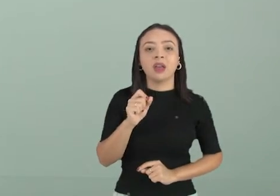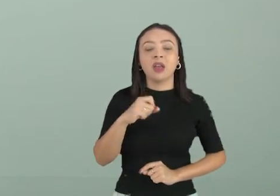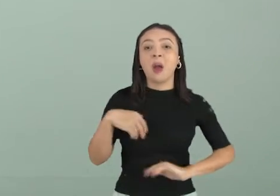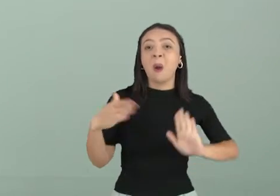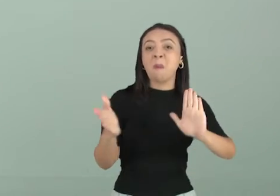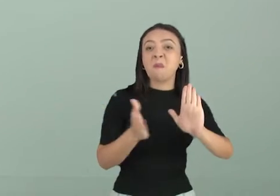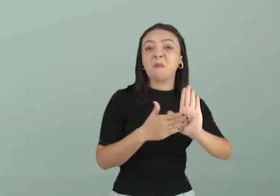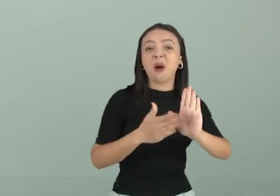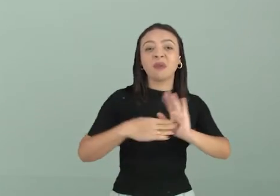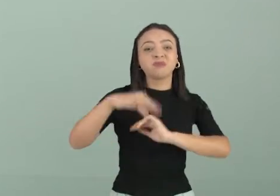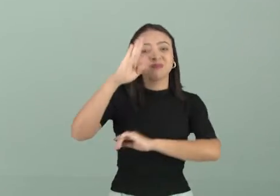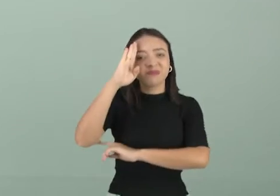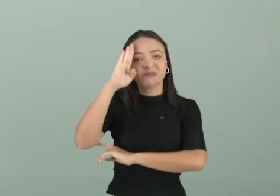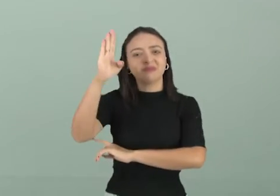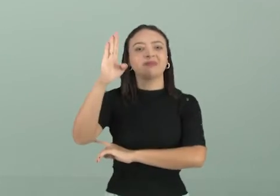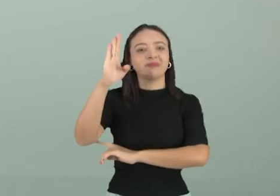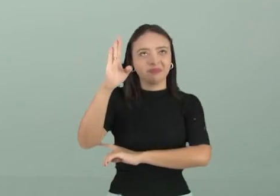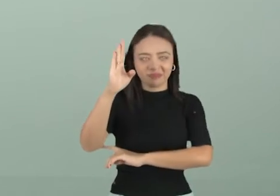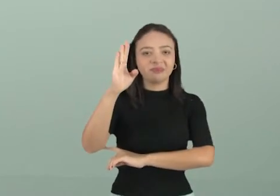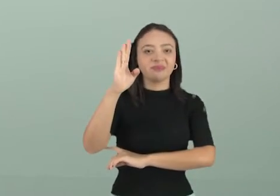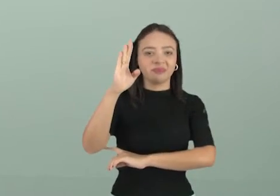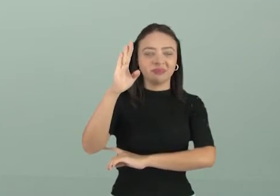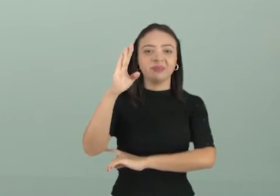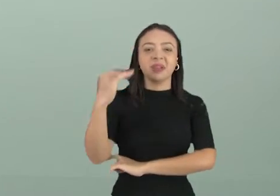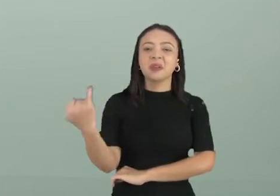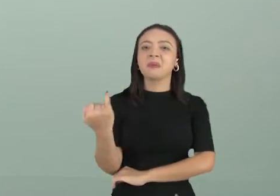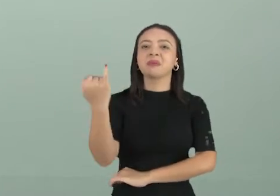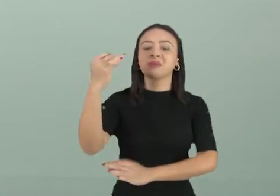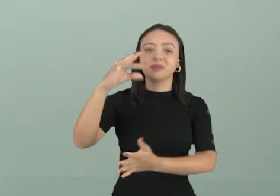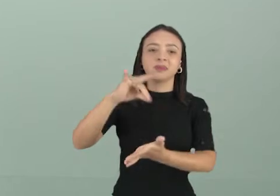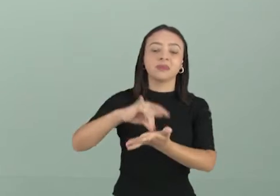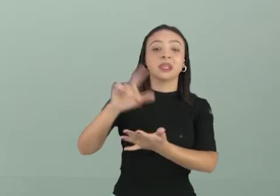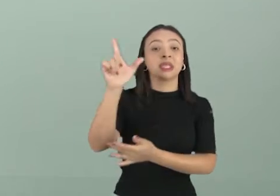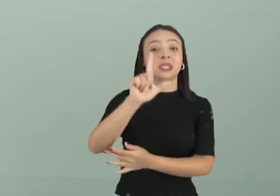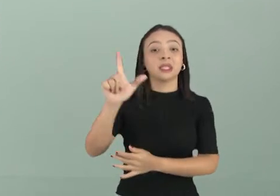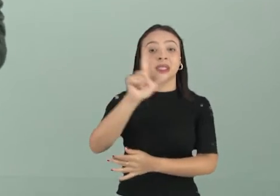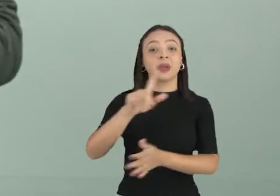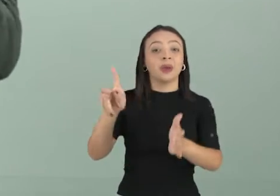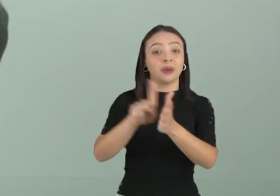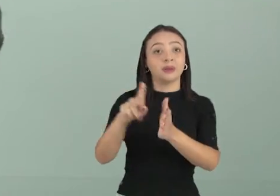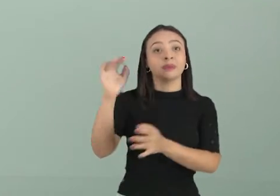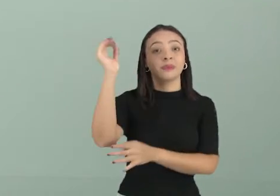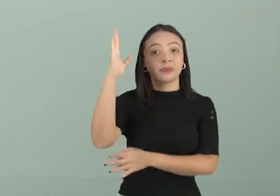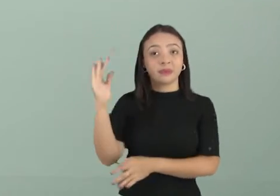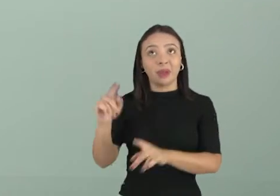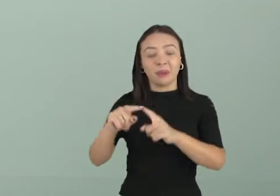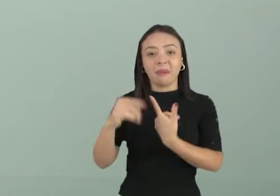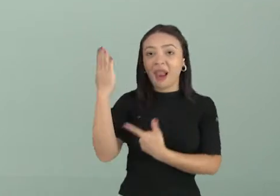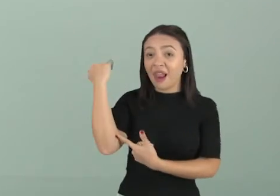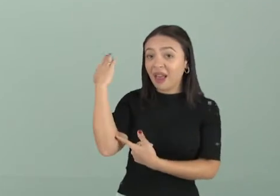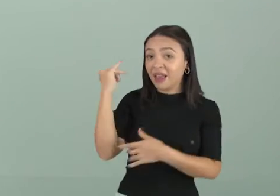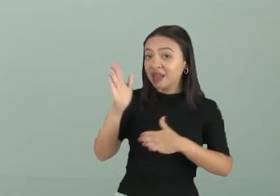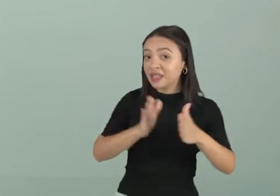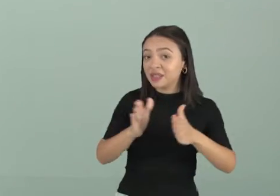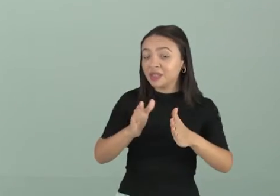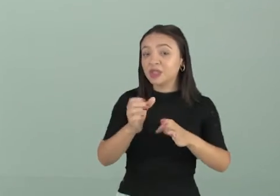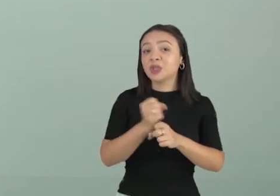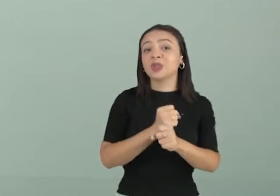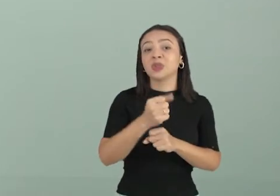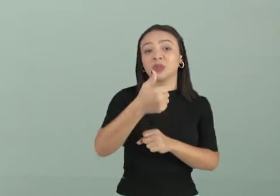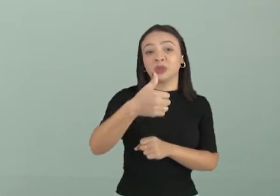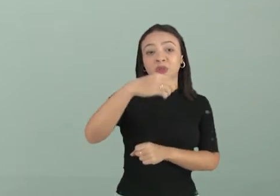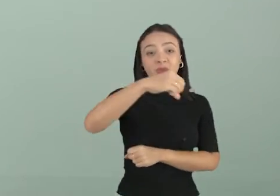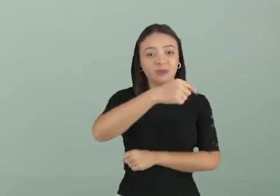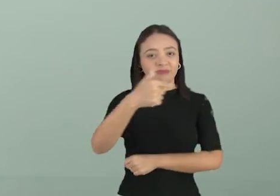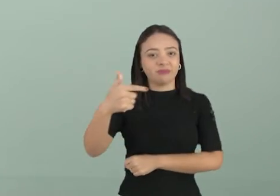dos grandes feitos, um marco importantíssimo para a literatura brasileira. Mas na época, em